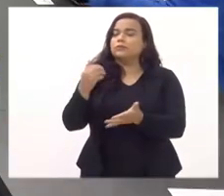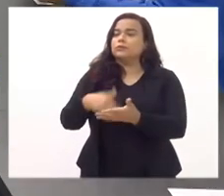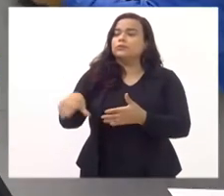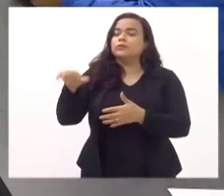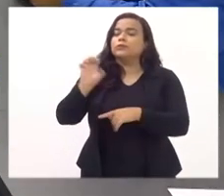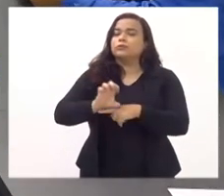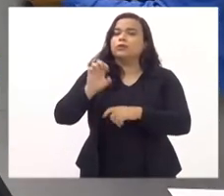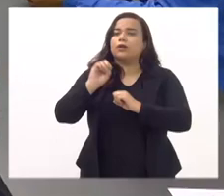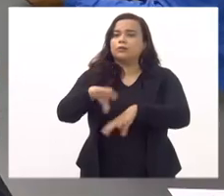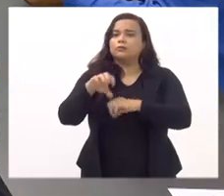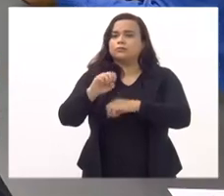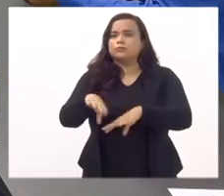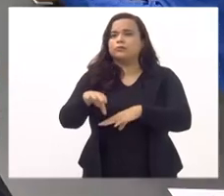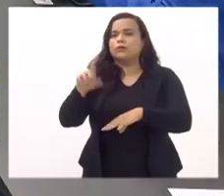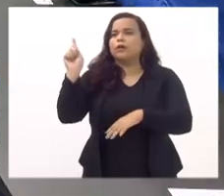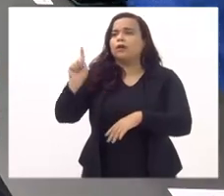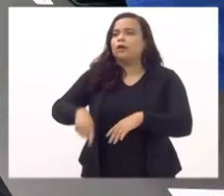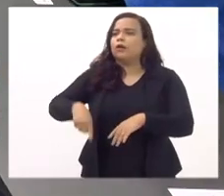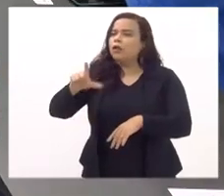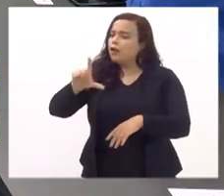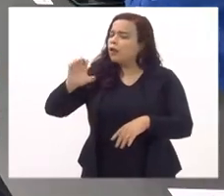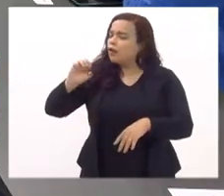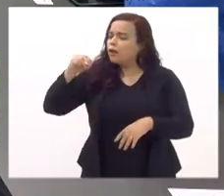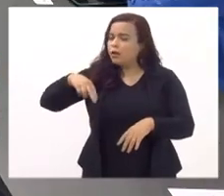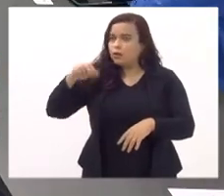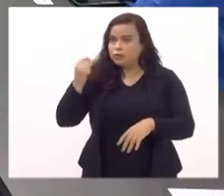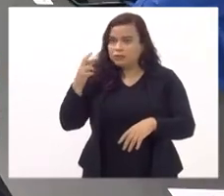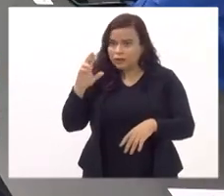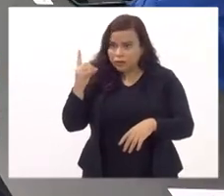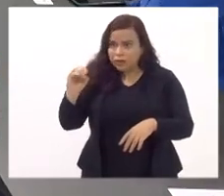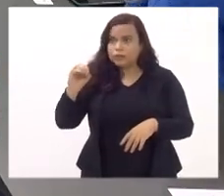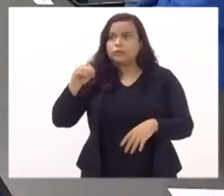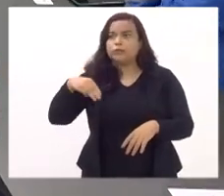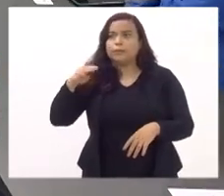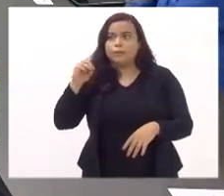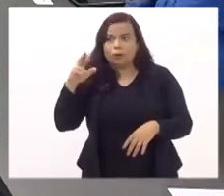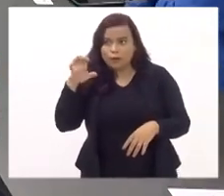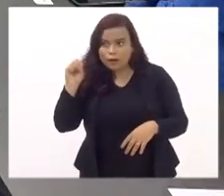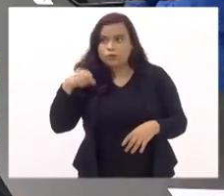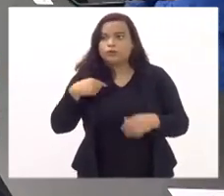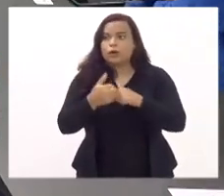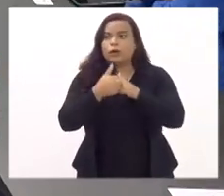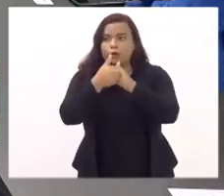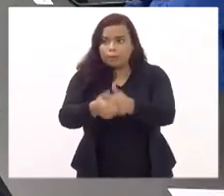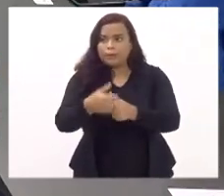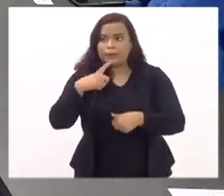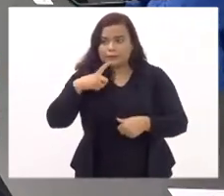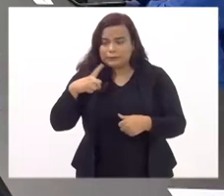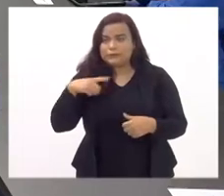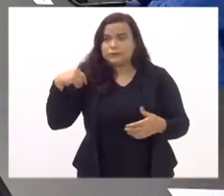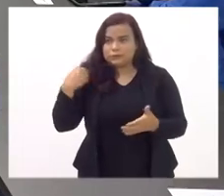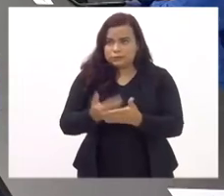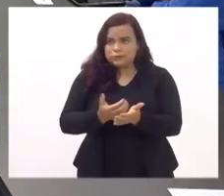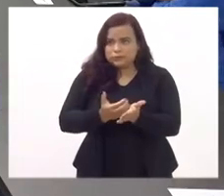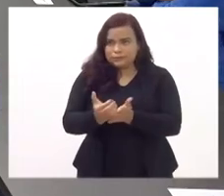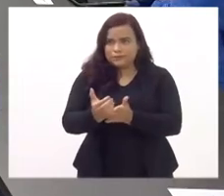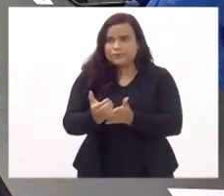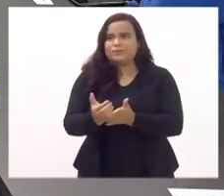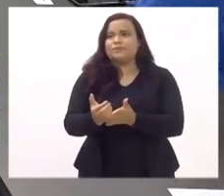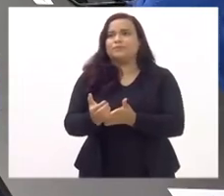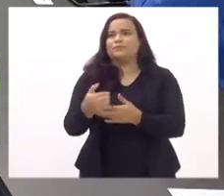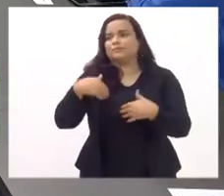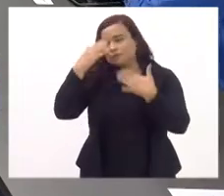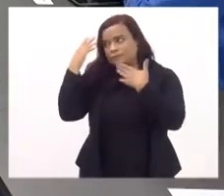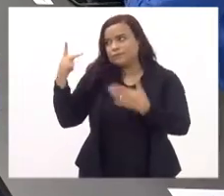o senhor Leonardo Moraes, que está acompanhando aqui a nossa audiência pública desde o início. Eu agradeço ao subsecretário pela presença,